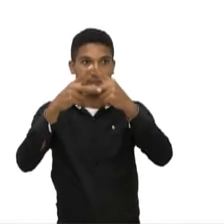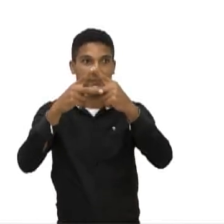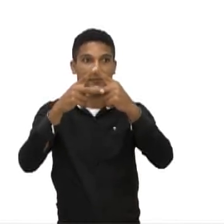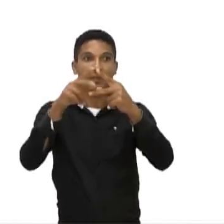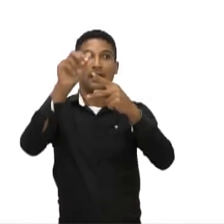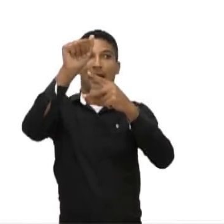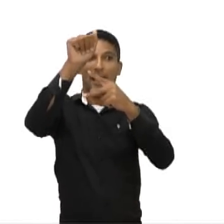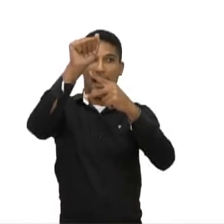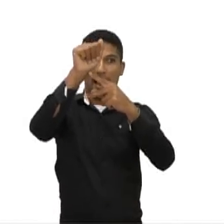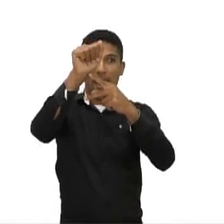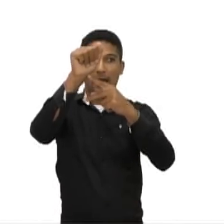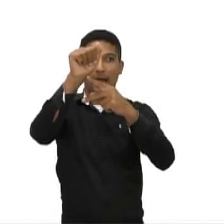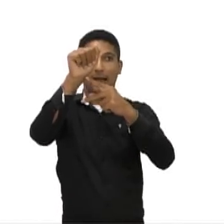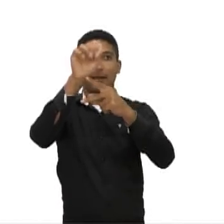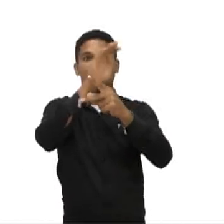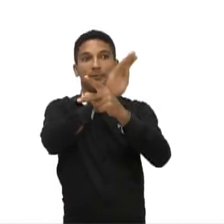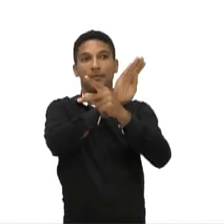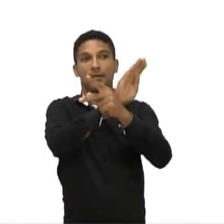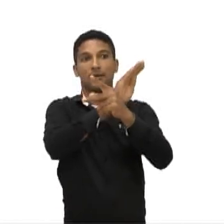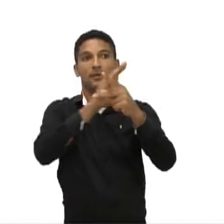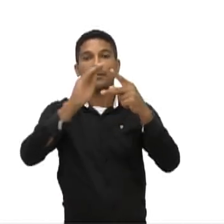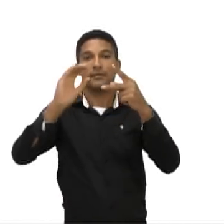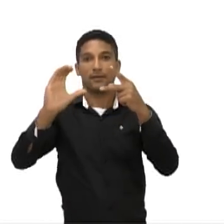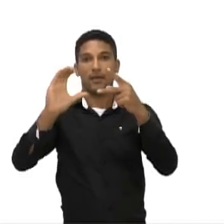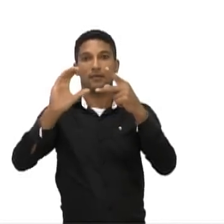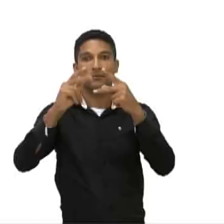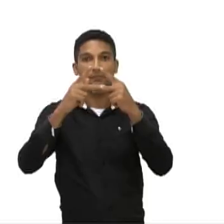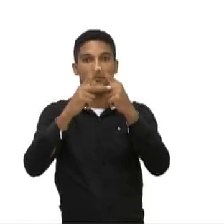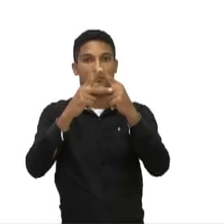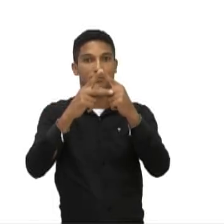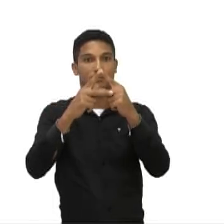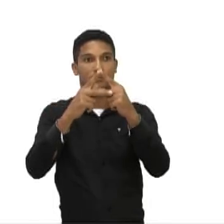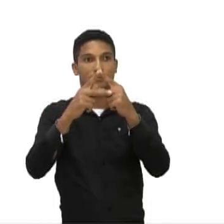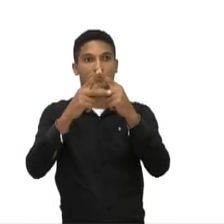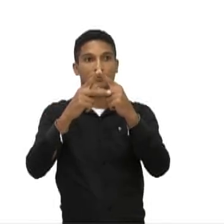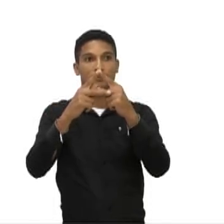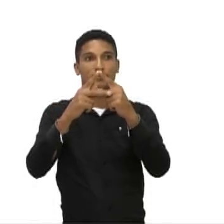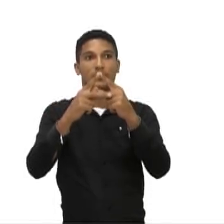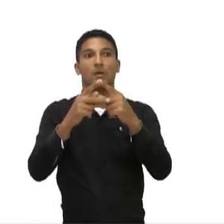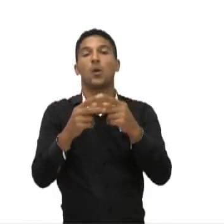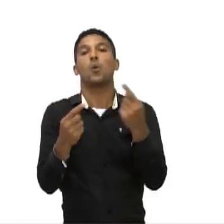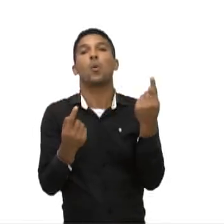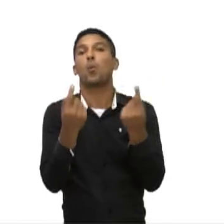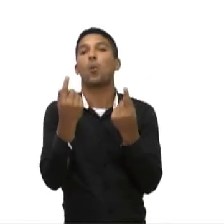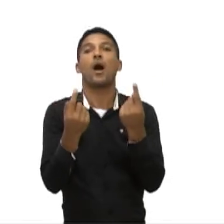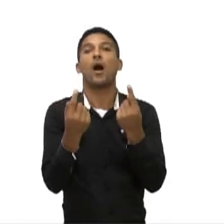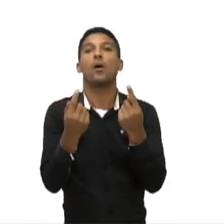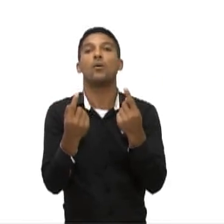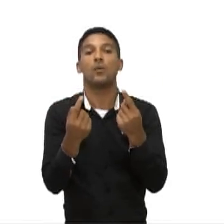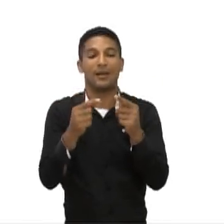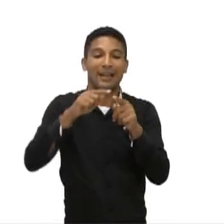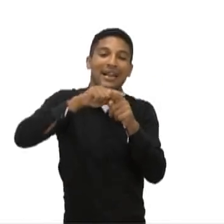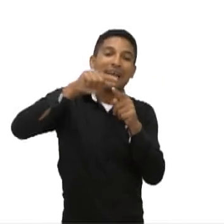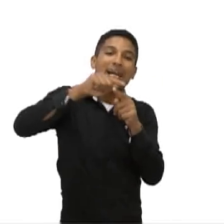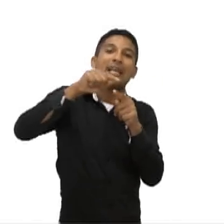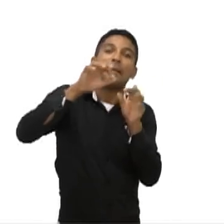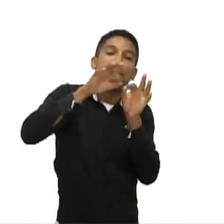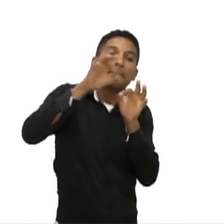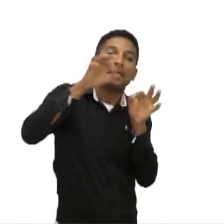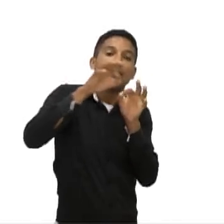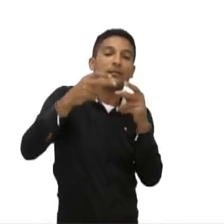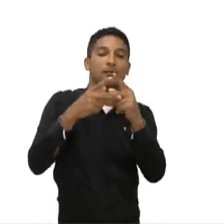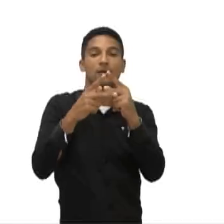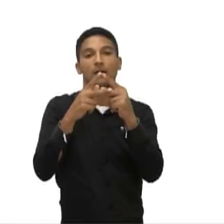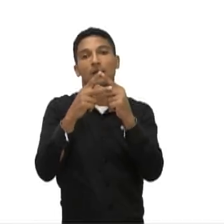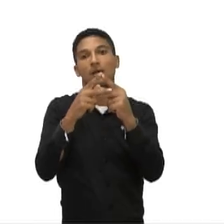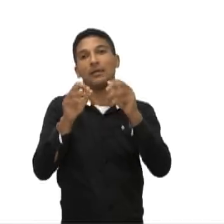a medida do lado do polígono regular abaixo, certo? Sabendo que o perímetro é 12. Então, eu sei lá que o perímetro é 12, tá